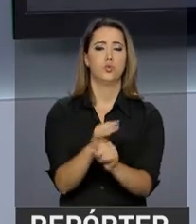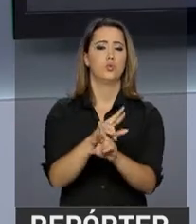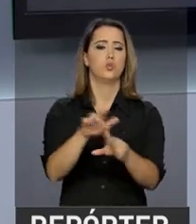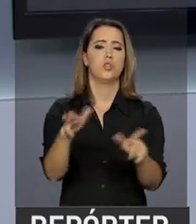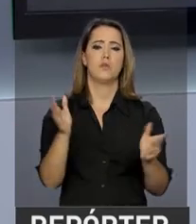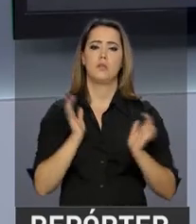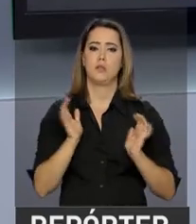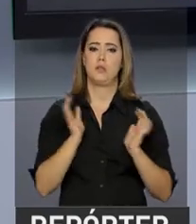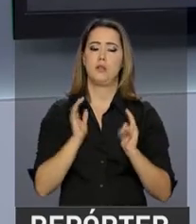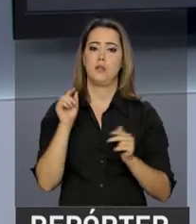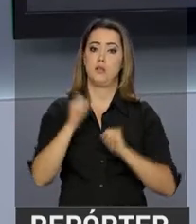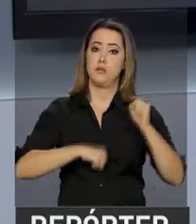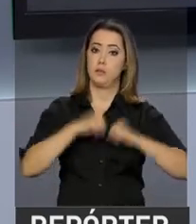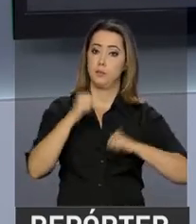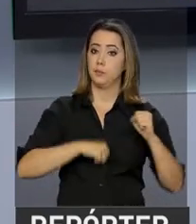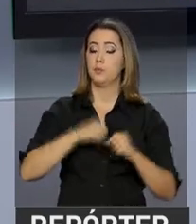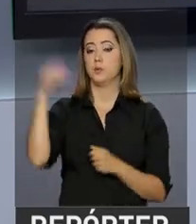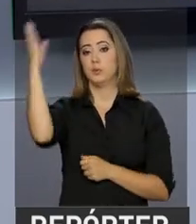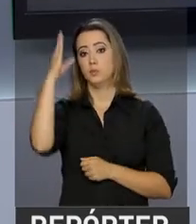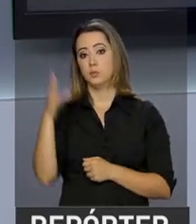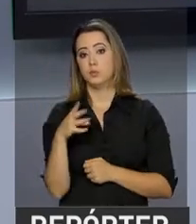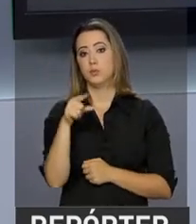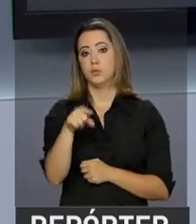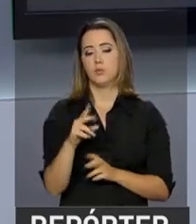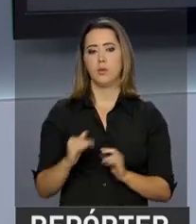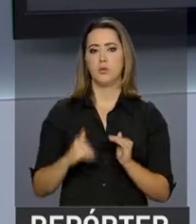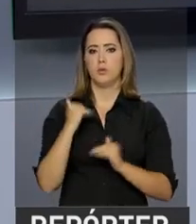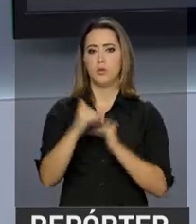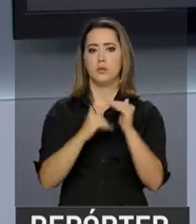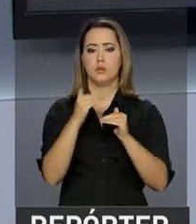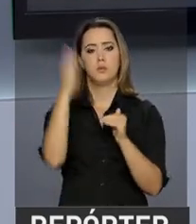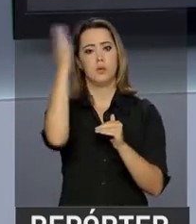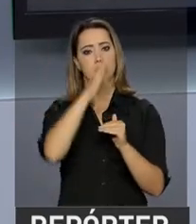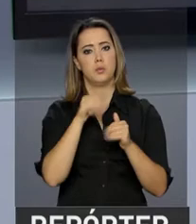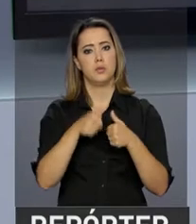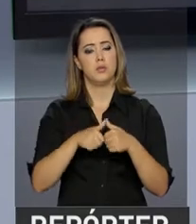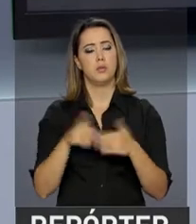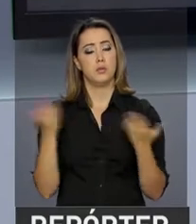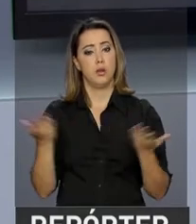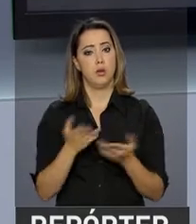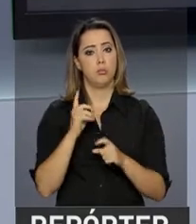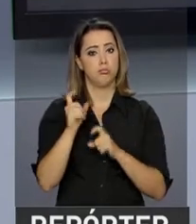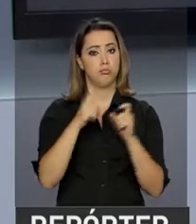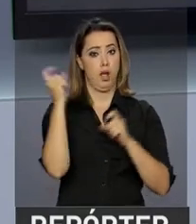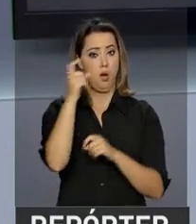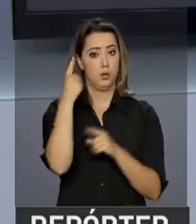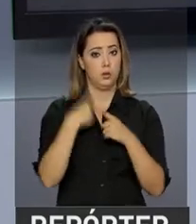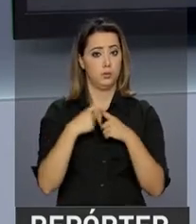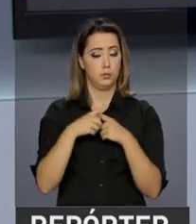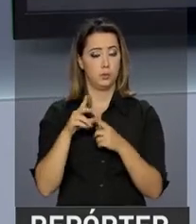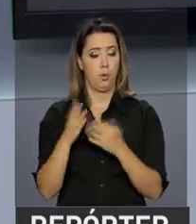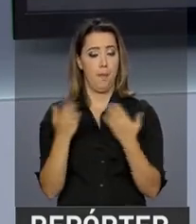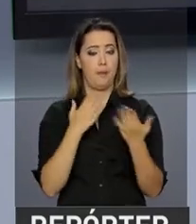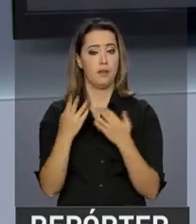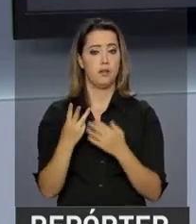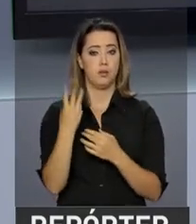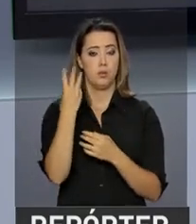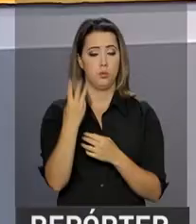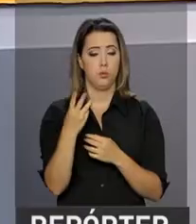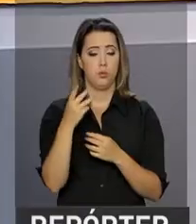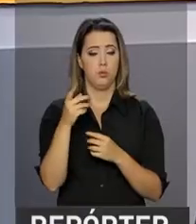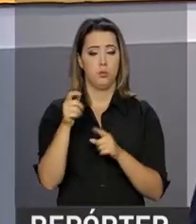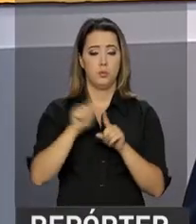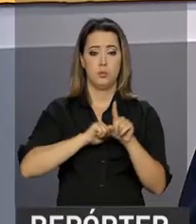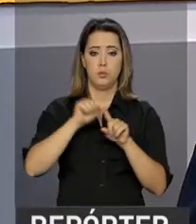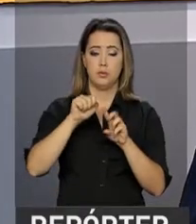e serviços produzidos a previsão de crescimento para o brasil está agora mais alta em vista do primeiro trimestre forte